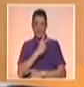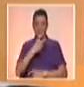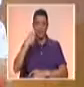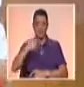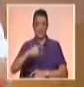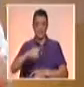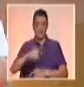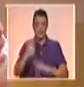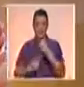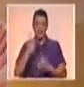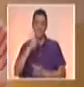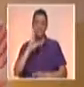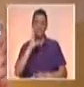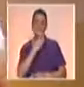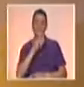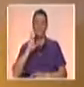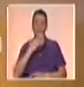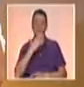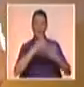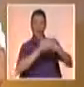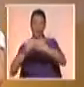grande dor de cabeça. Às vezes depende de quem está na frente.